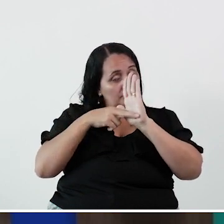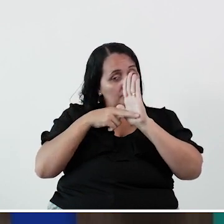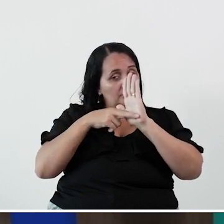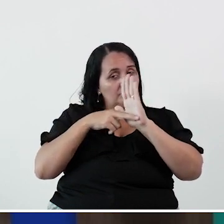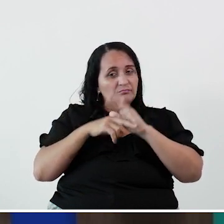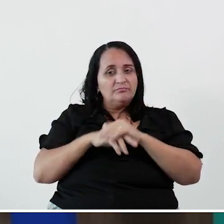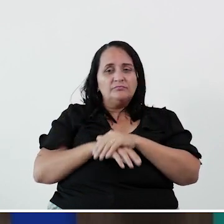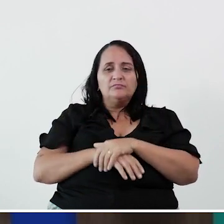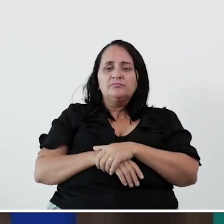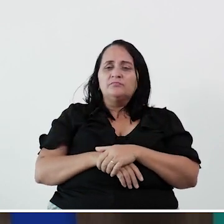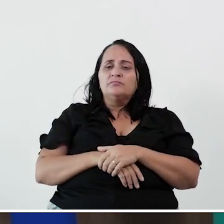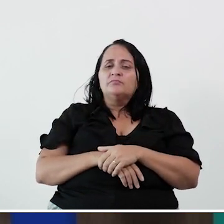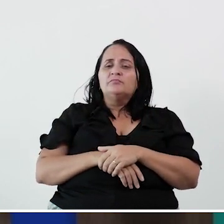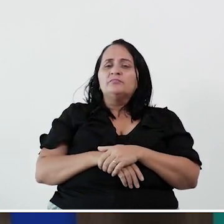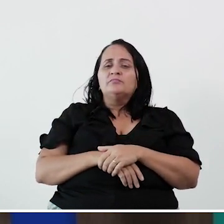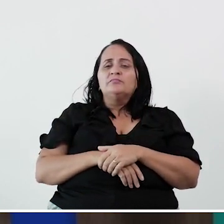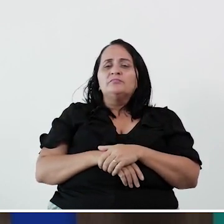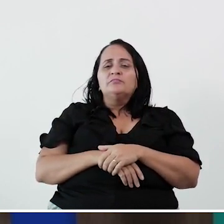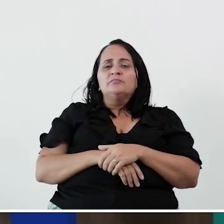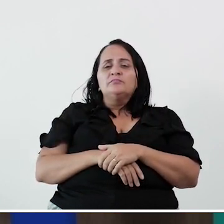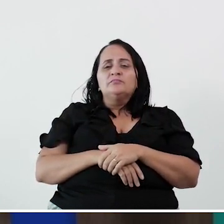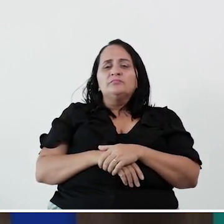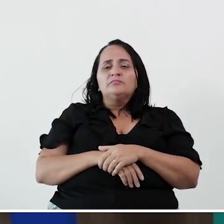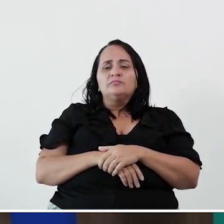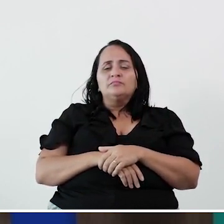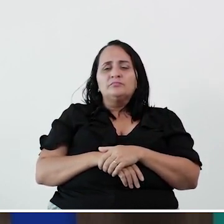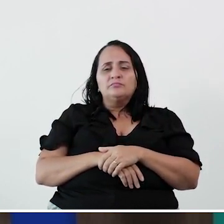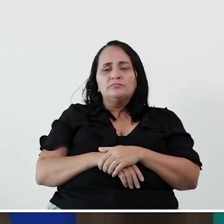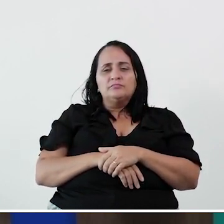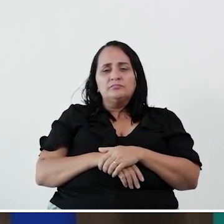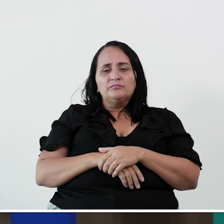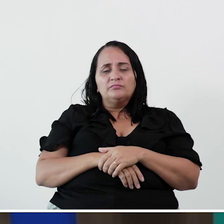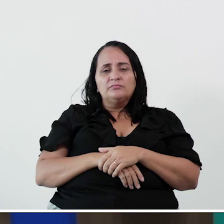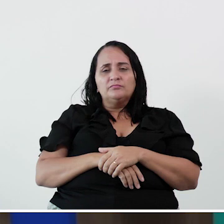algumas expressões para a gente